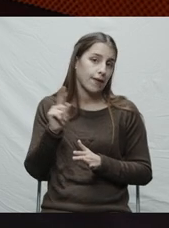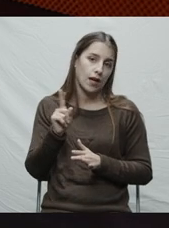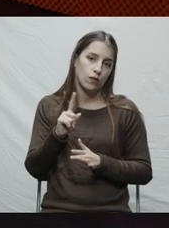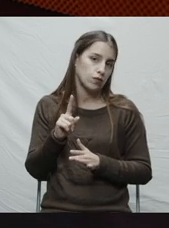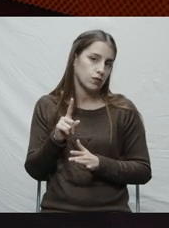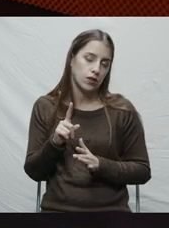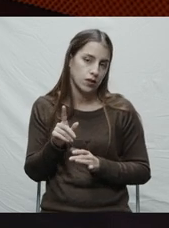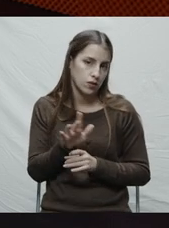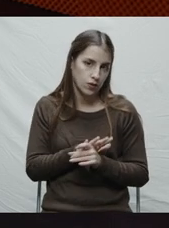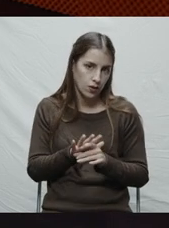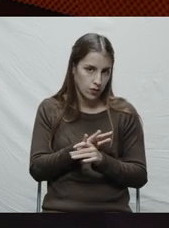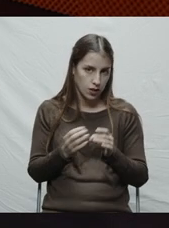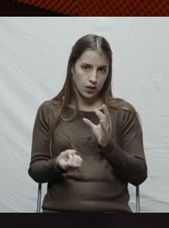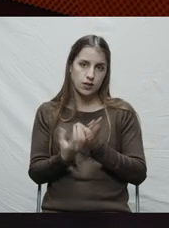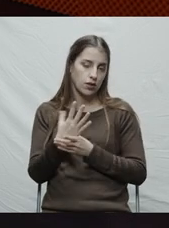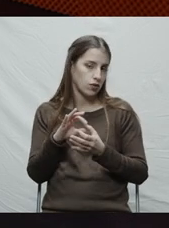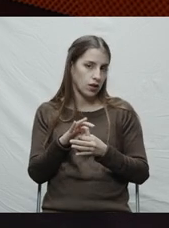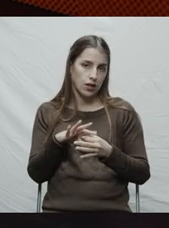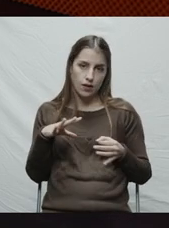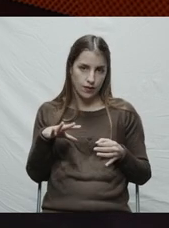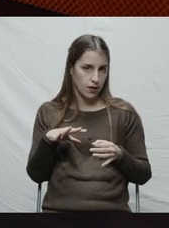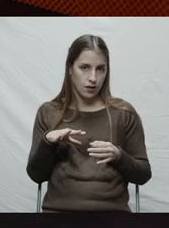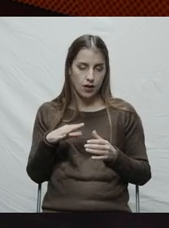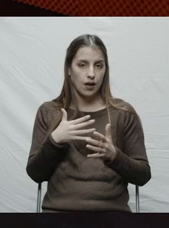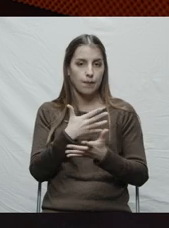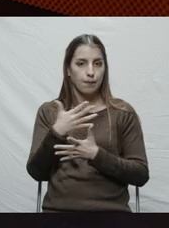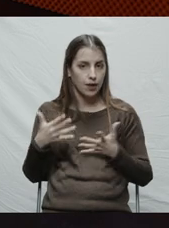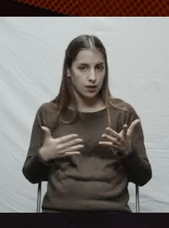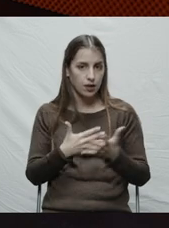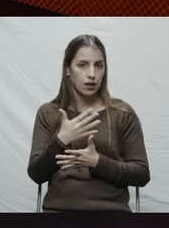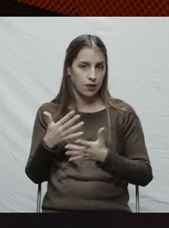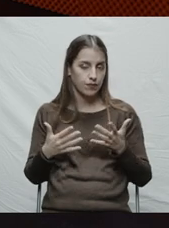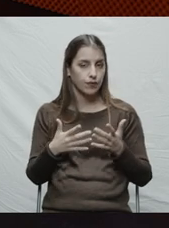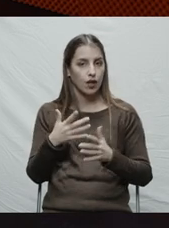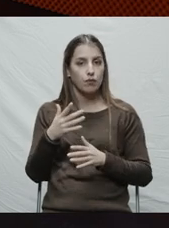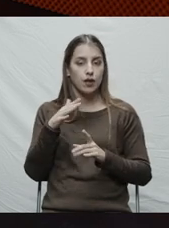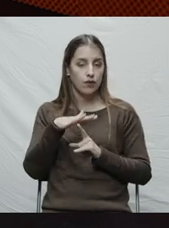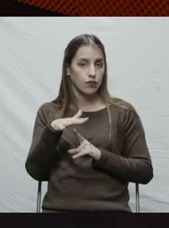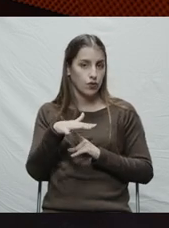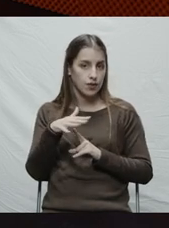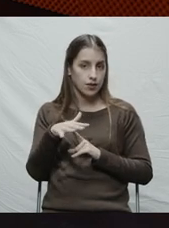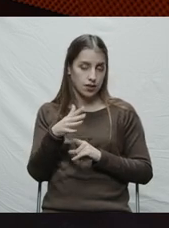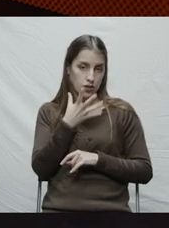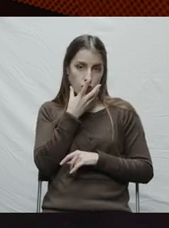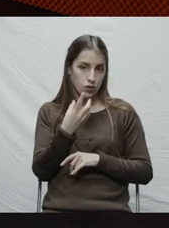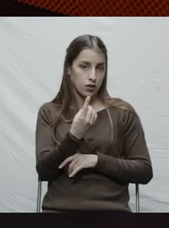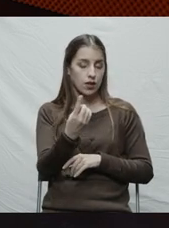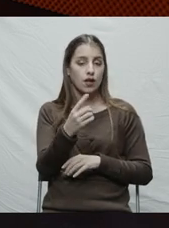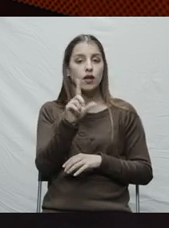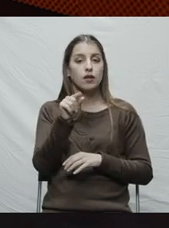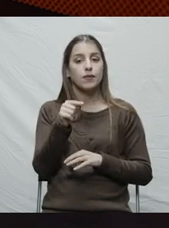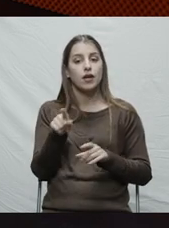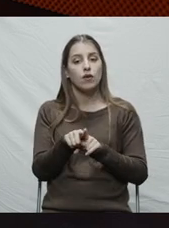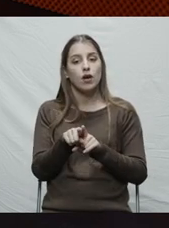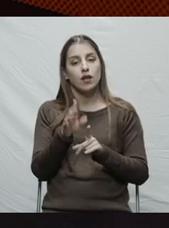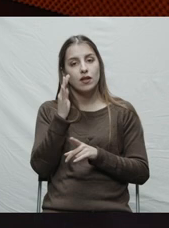espaço de criação da peça não tem nada a ver, não é uma dramaturgia, é quase uma partilha, uma influência Claro. anónima. E é uma tentativa também da nossa parte de